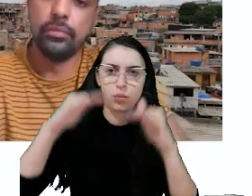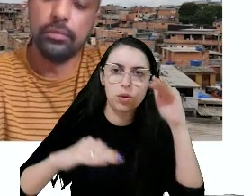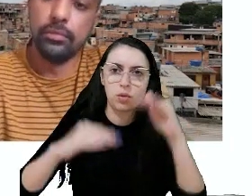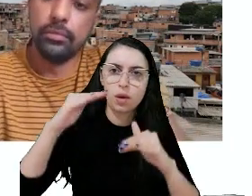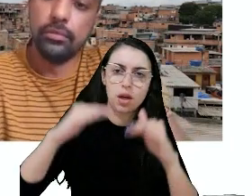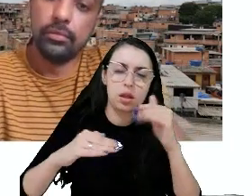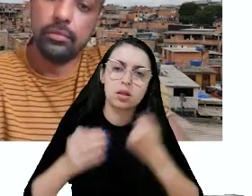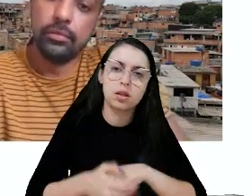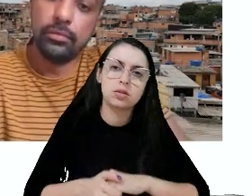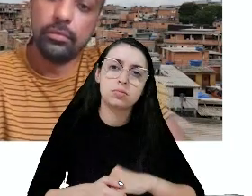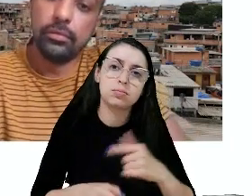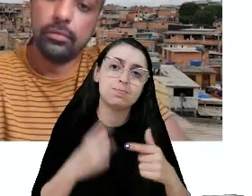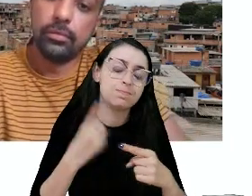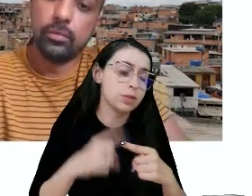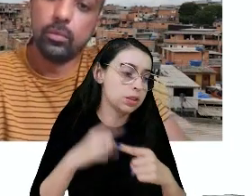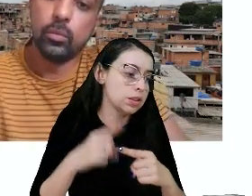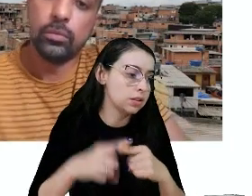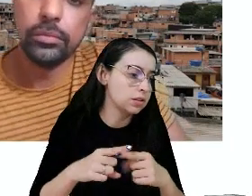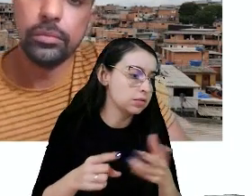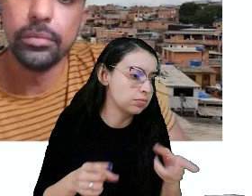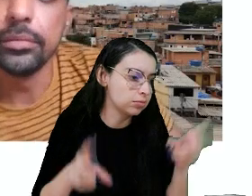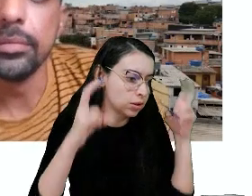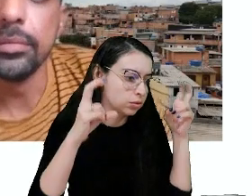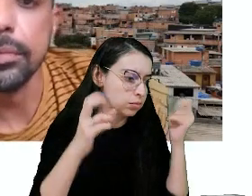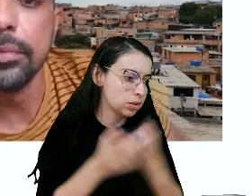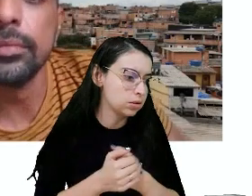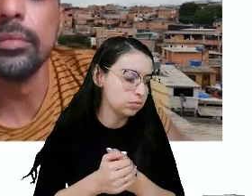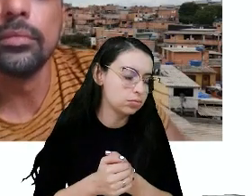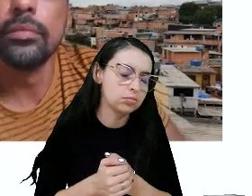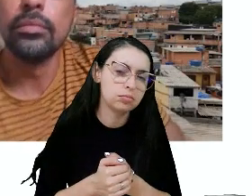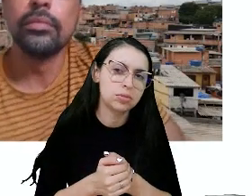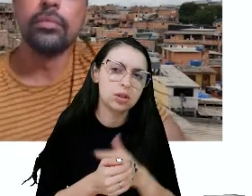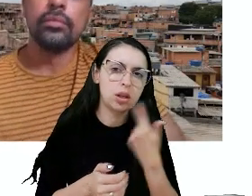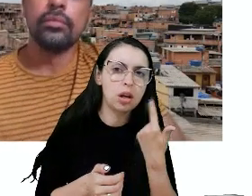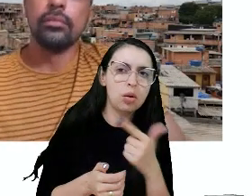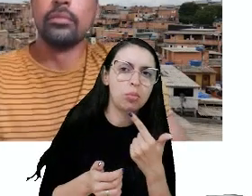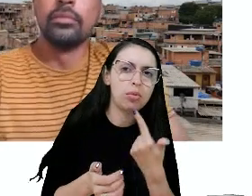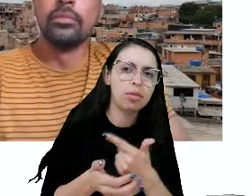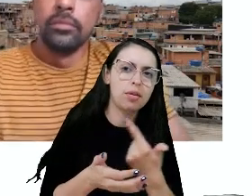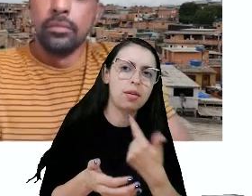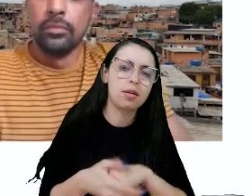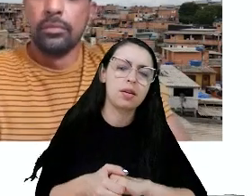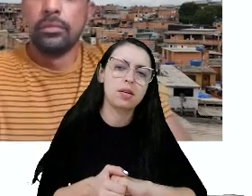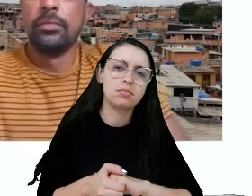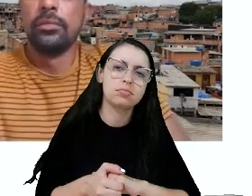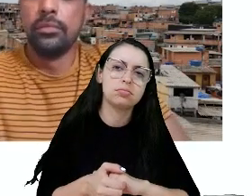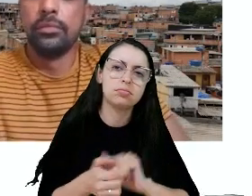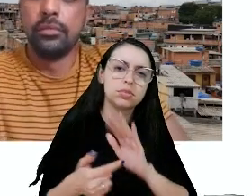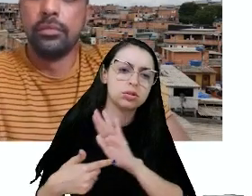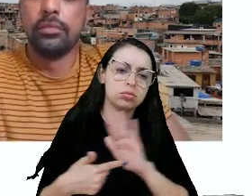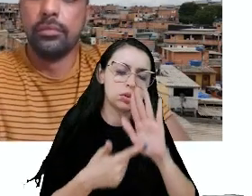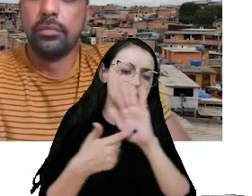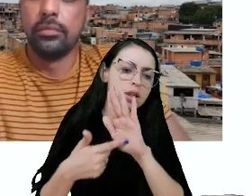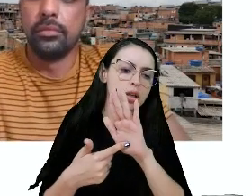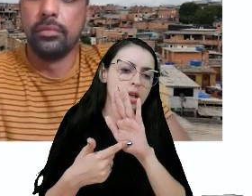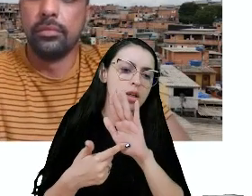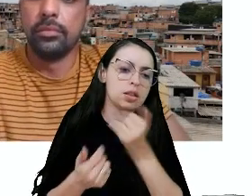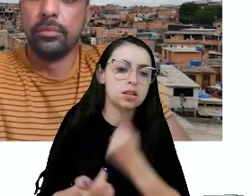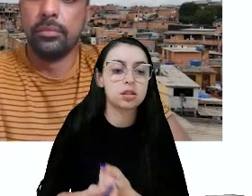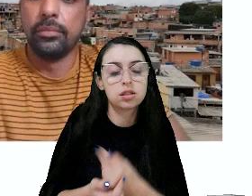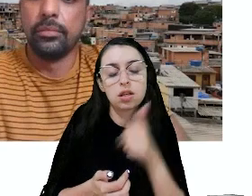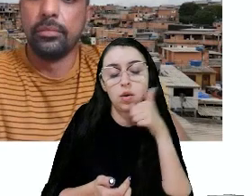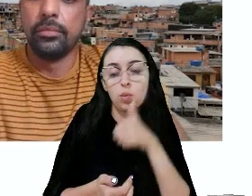equidade? Porque às vezes vocês podem observar e não há tanta disponibilidade das mulheres. Como